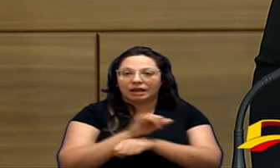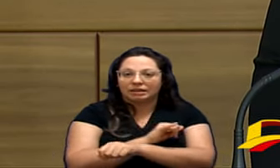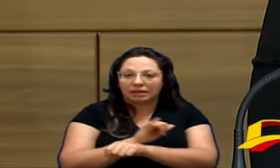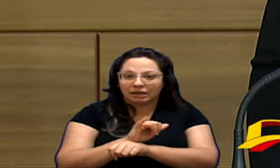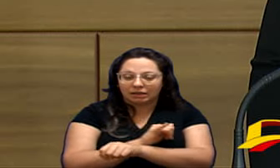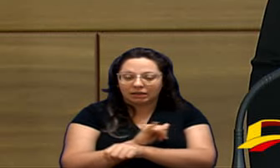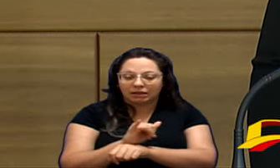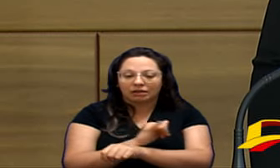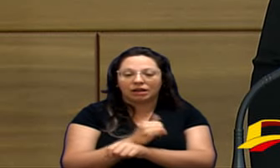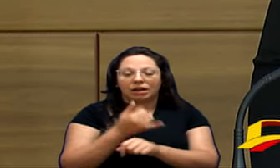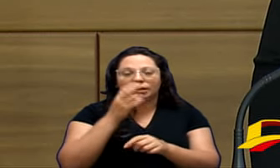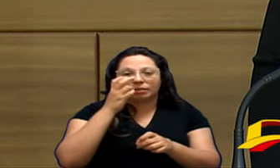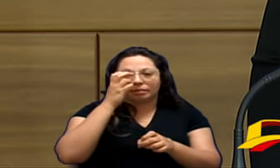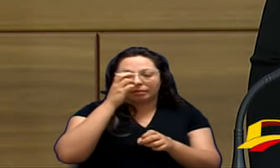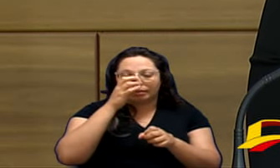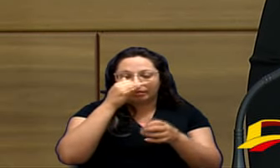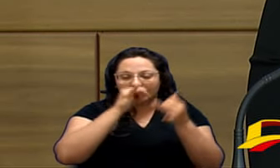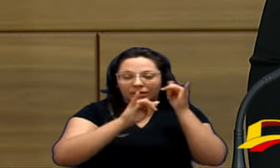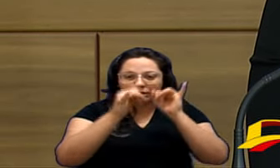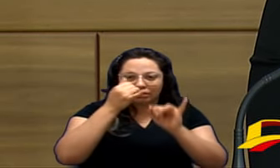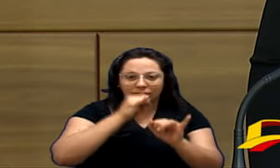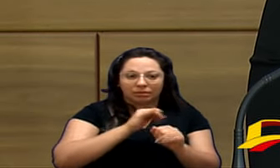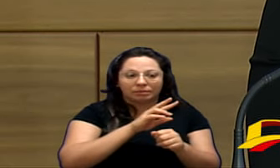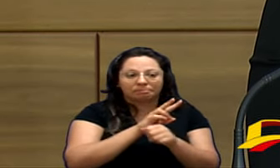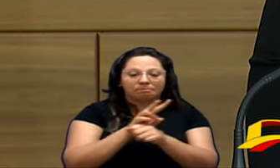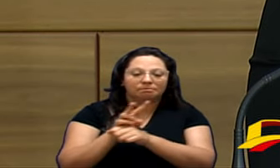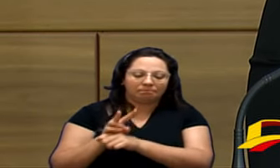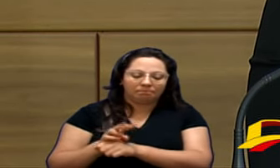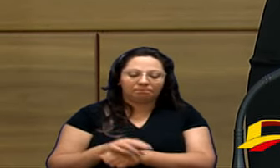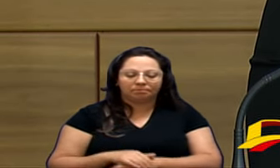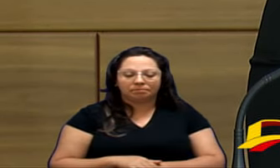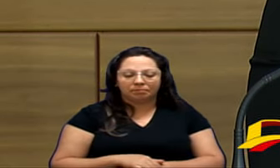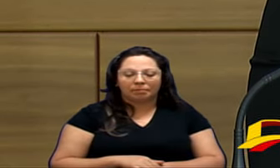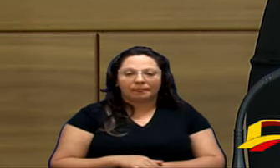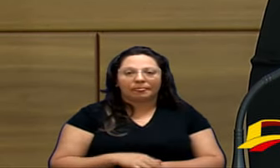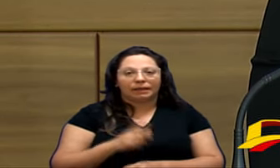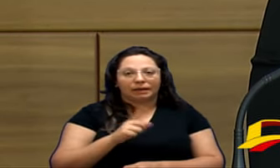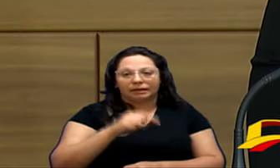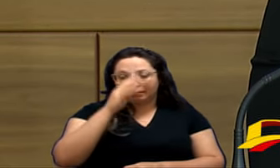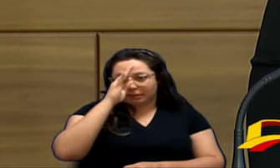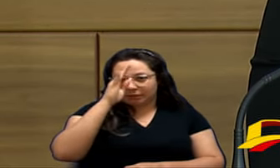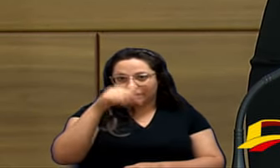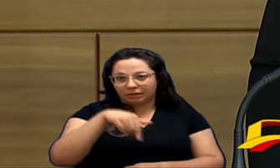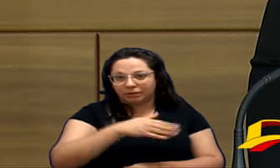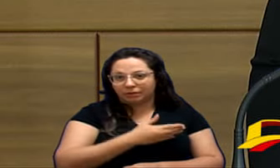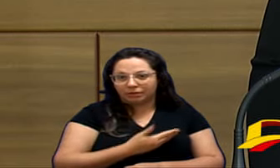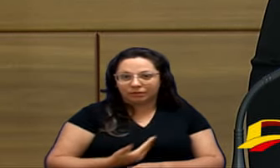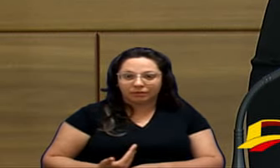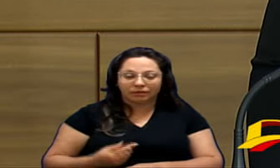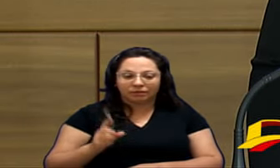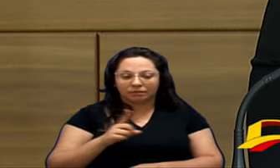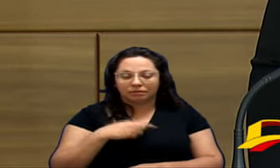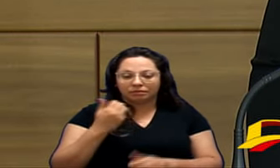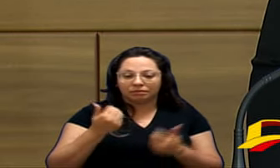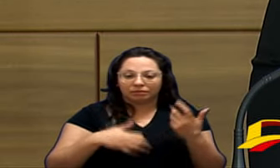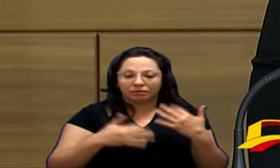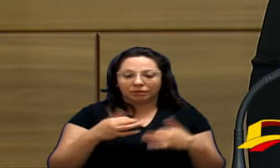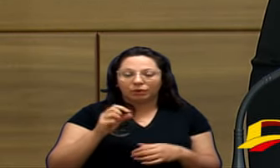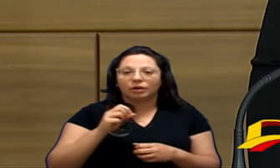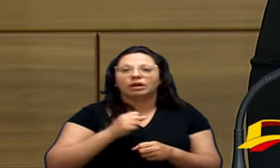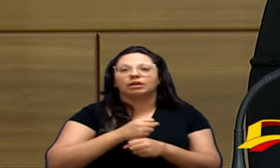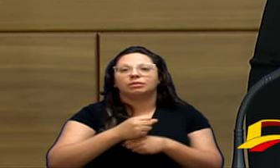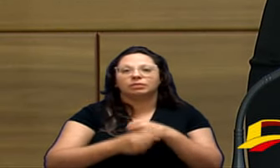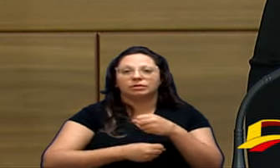Patrulhamento preventivo né Eh a princípio aí isso é uma prioridade de governo a gente já vai estar startando isso aí a partir do